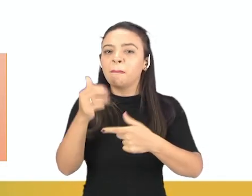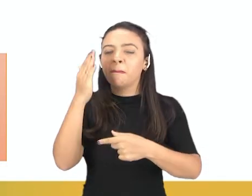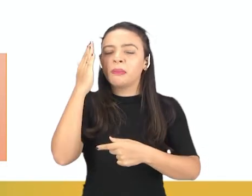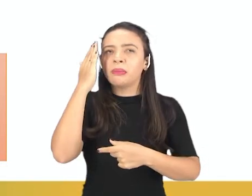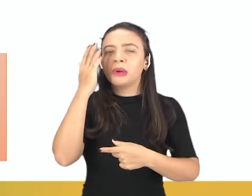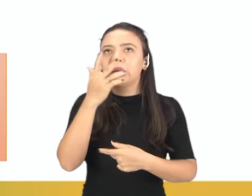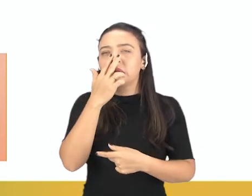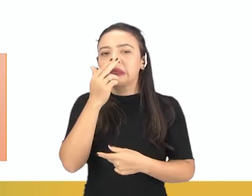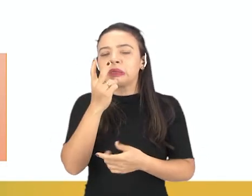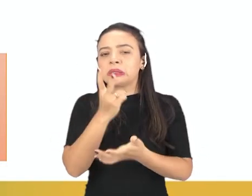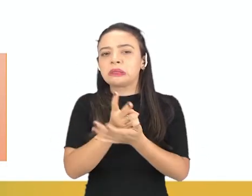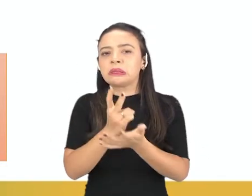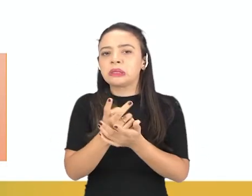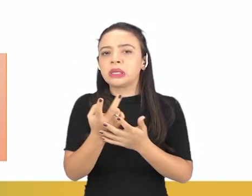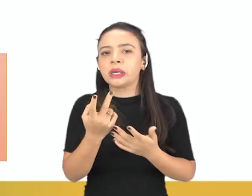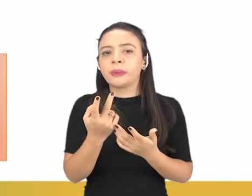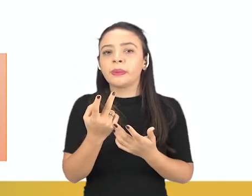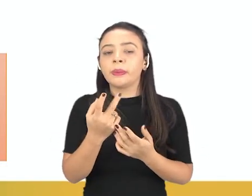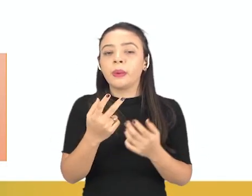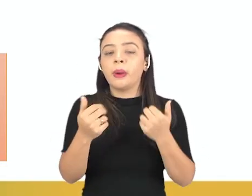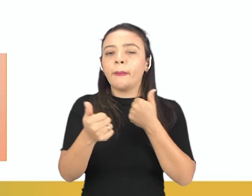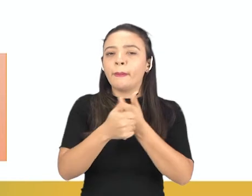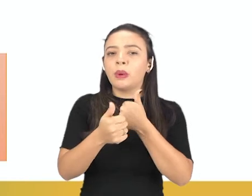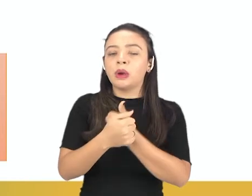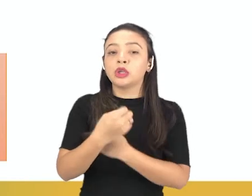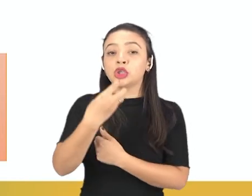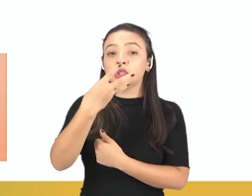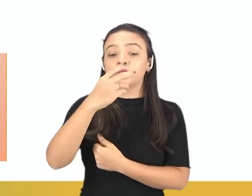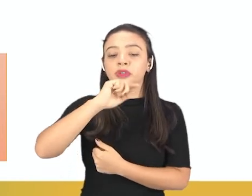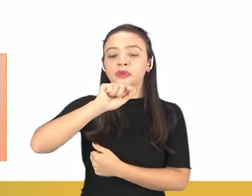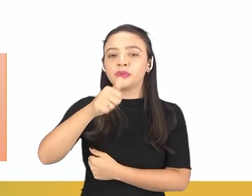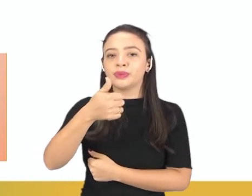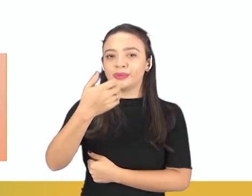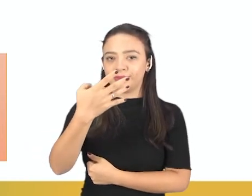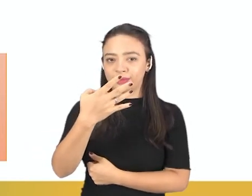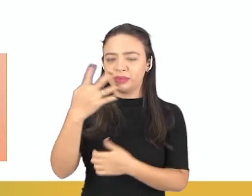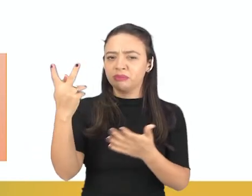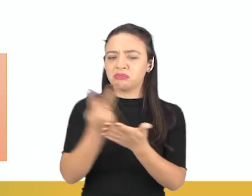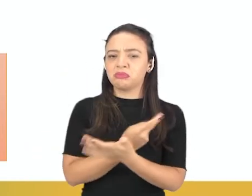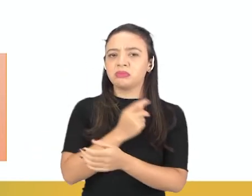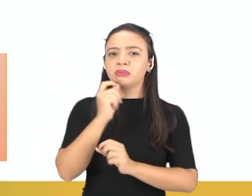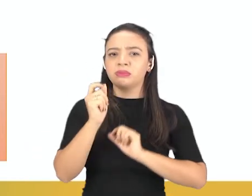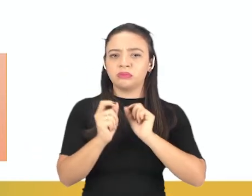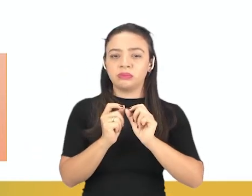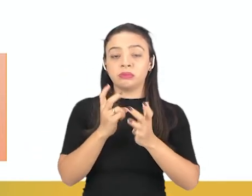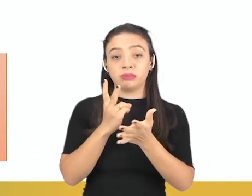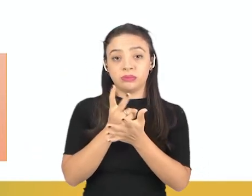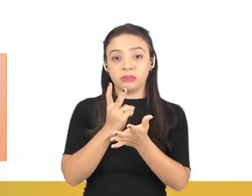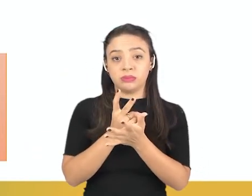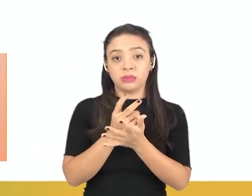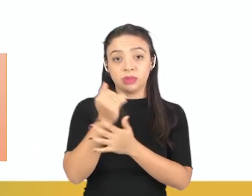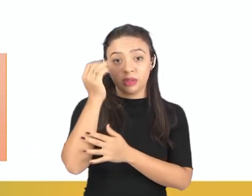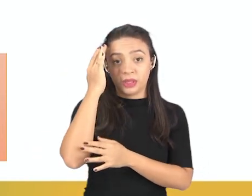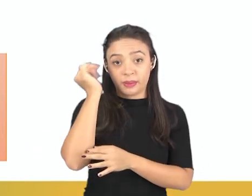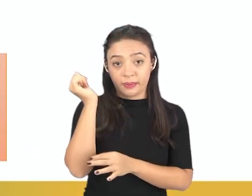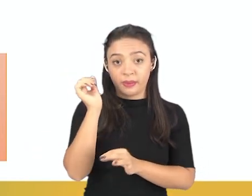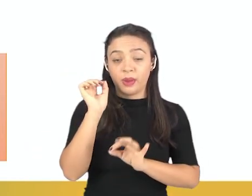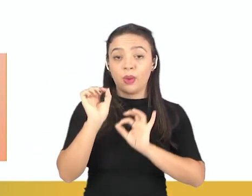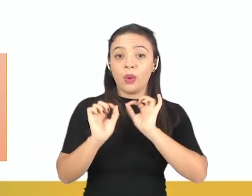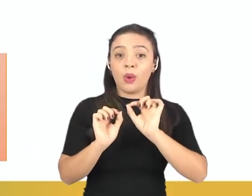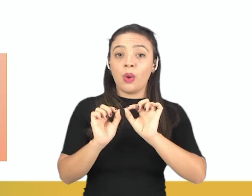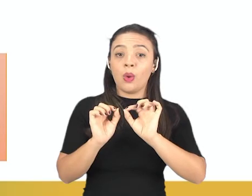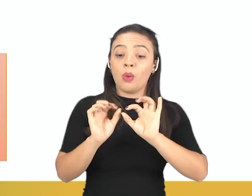um o próximo de 3,14 então que acontecia eles mediam os cumprimentos da